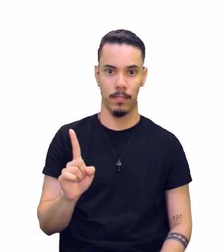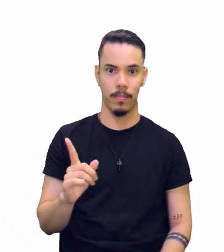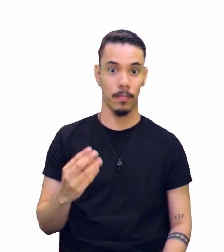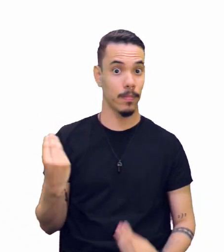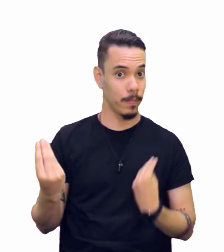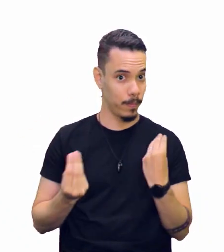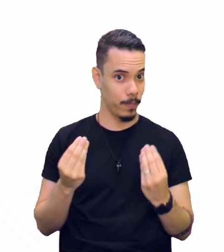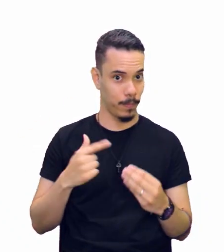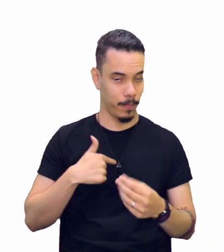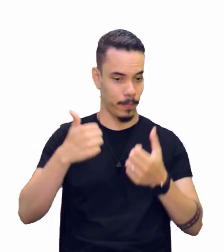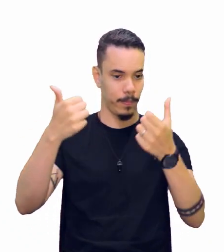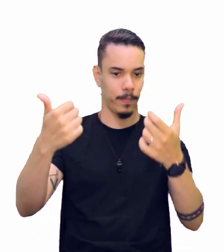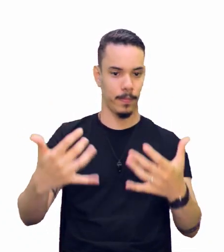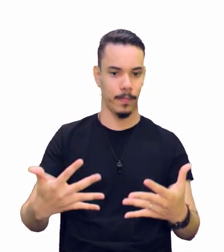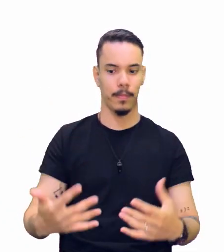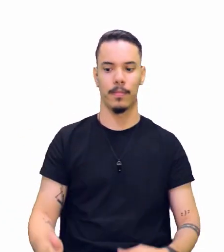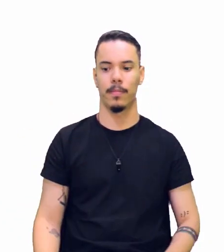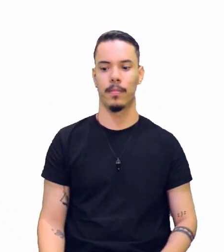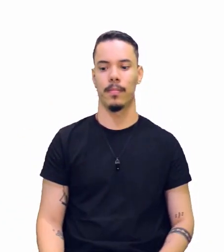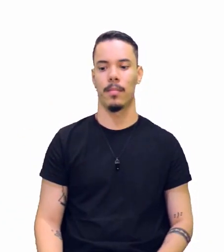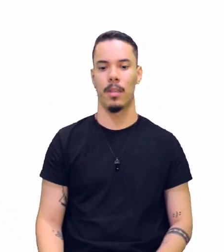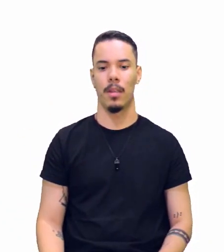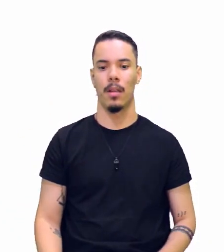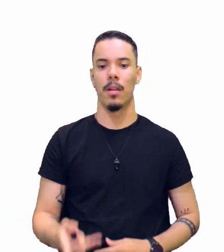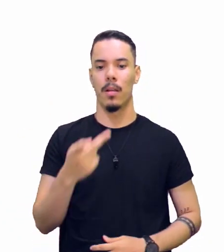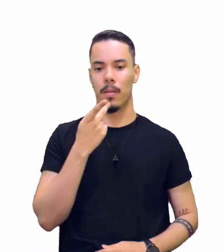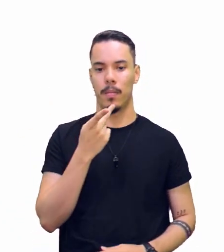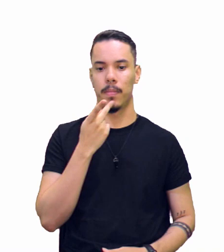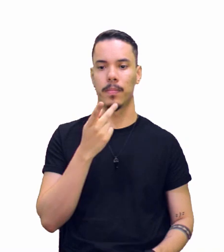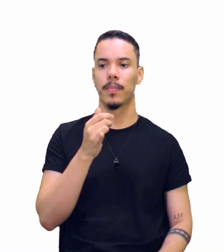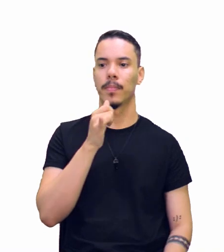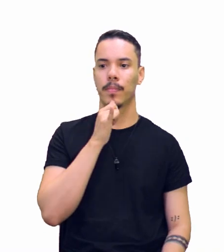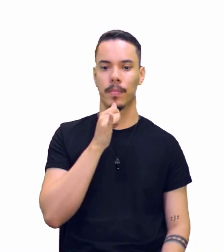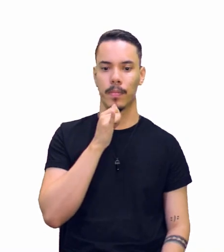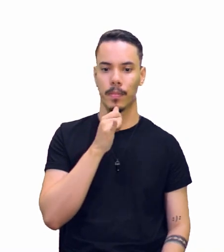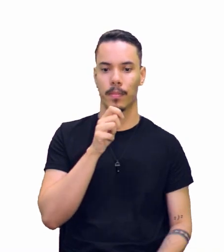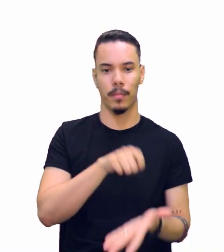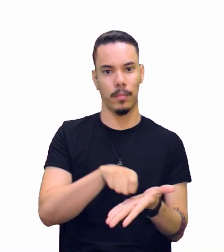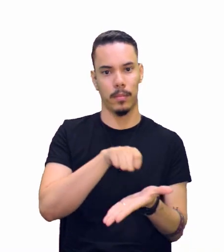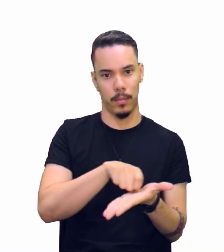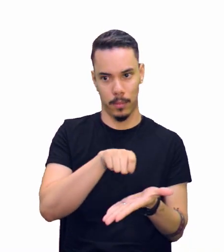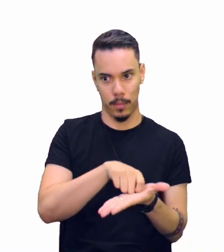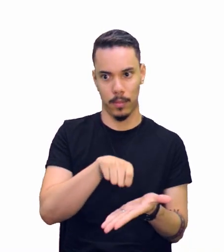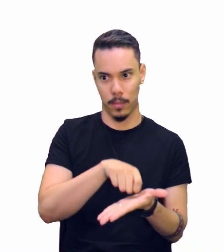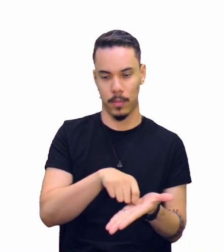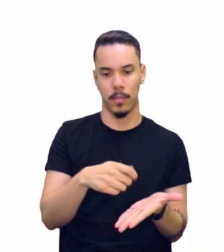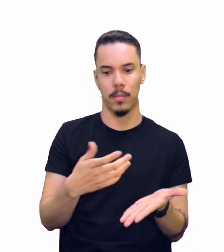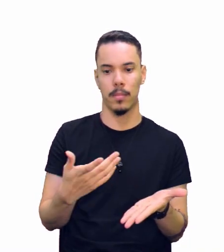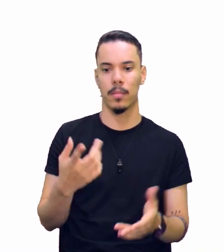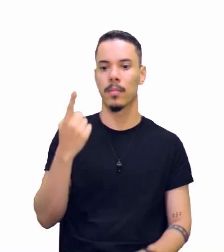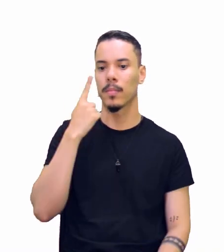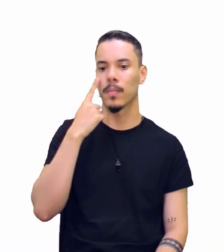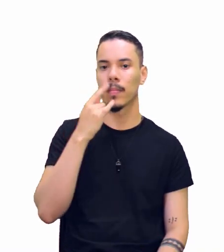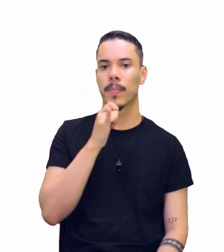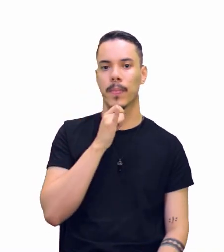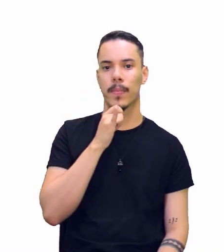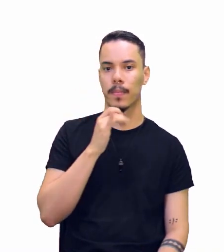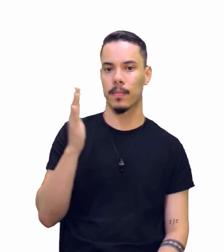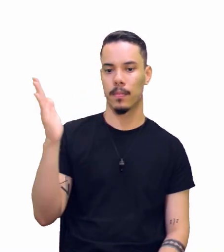assim? Vou explicar. Eu posso falar assim desse jeito, no caso escrever, né? It melts